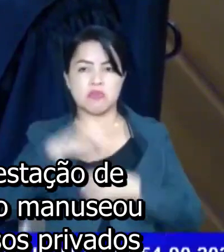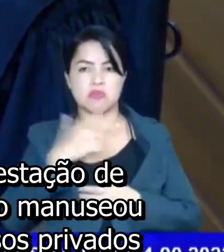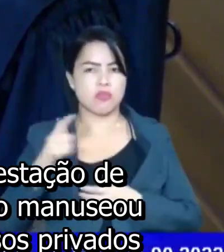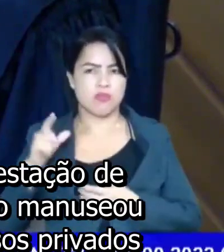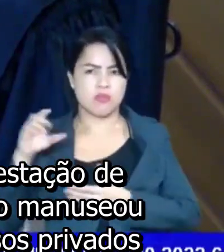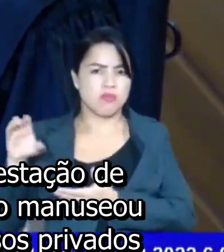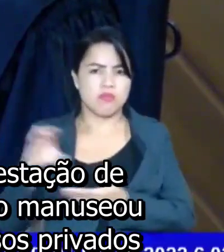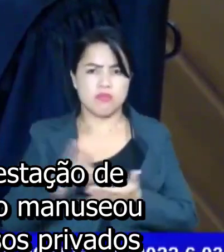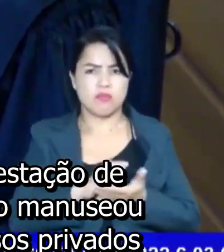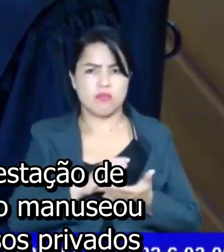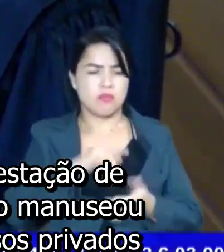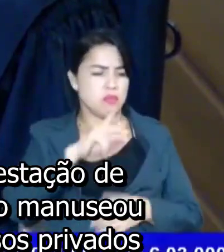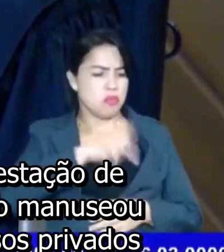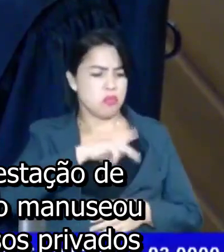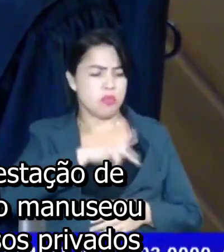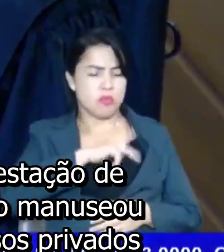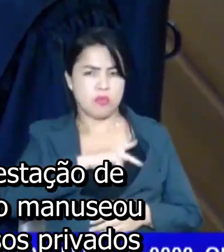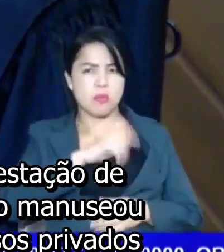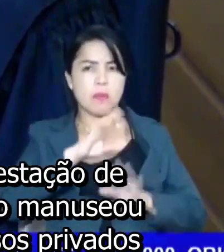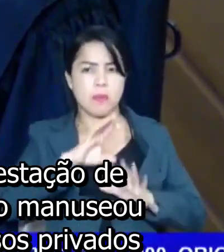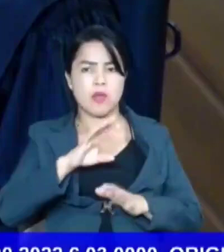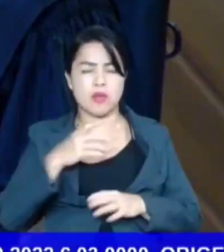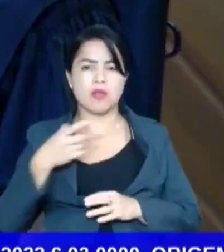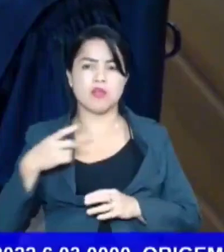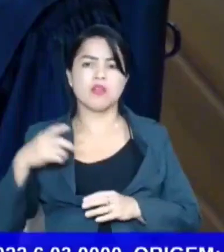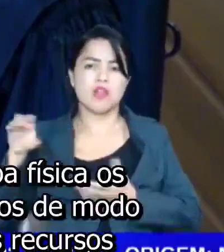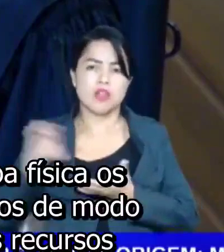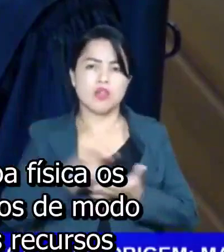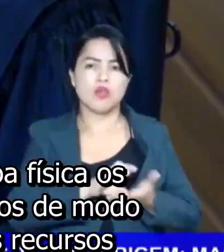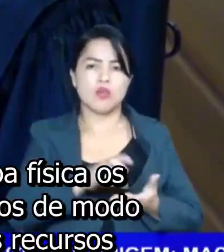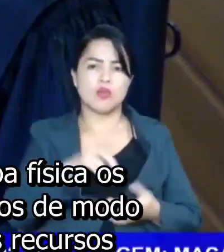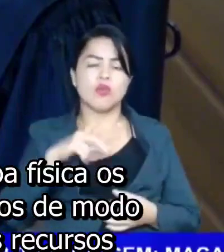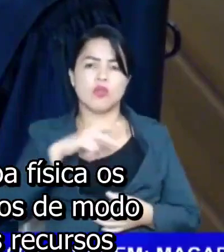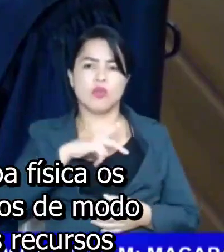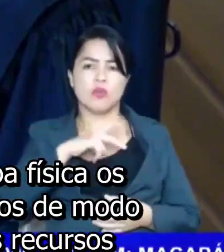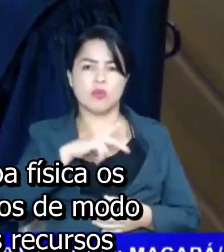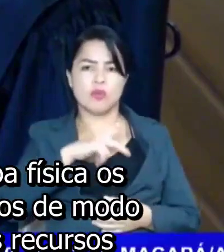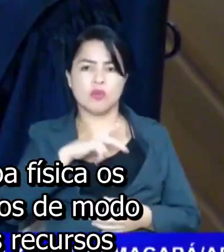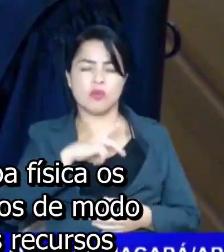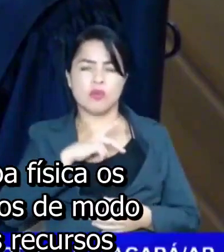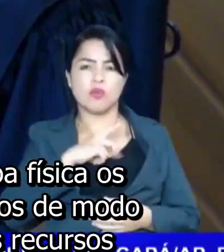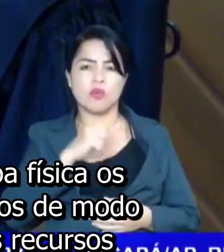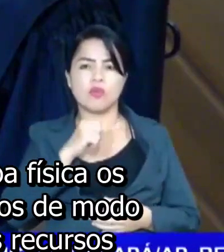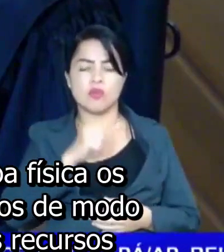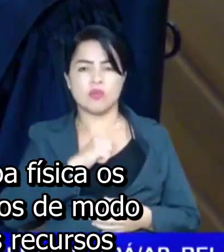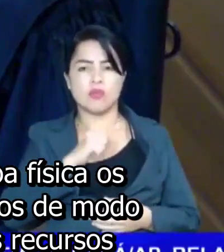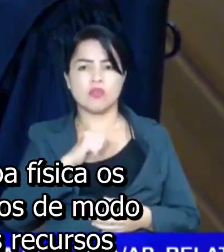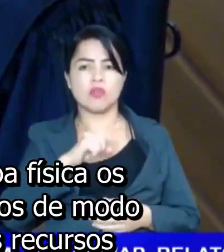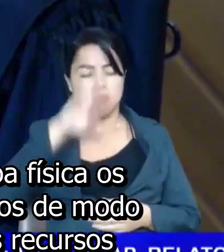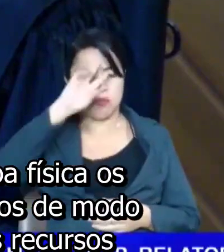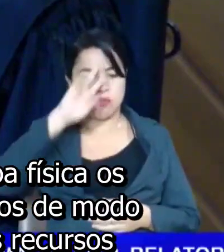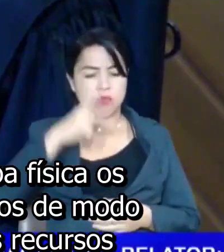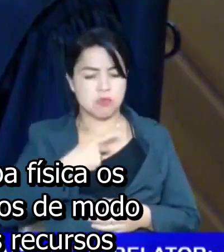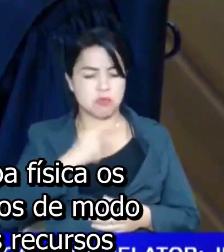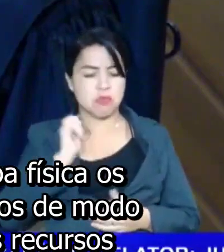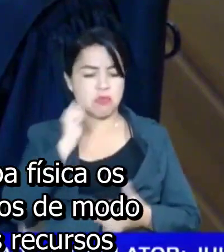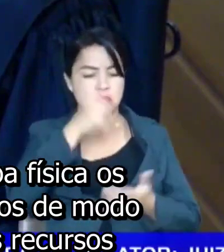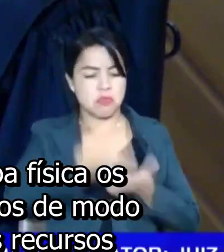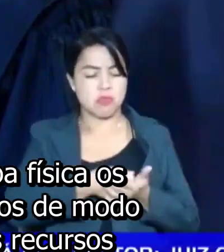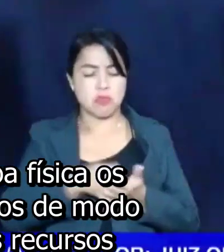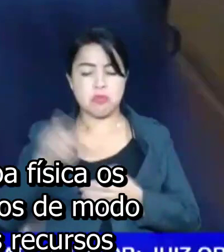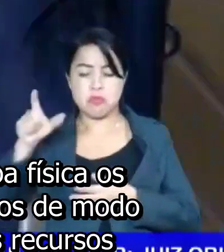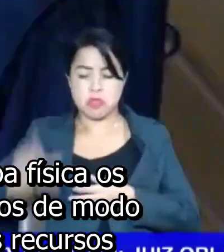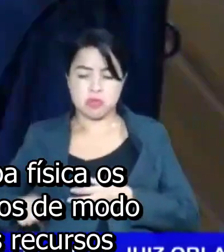origem pública, mas tão somente de recursos privados, oriundos de autofinanciamento e de doação de